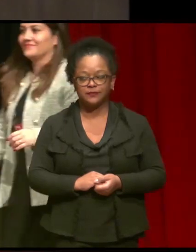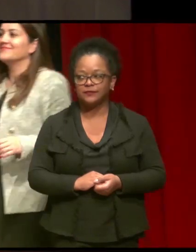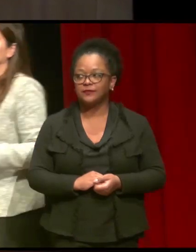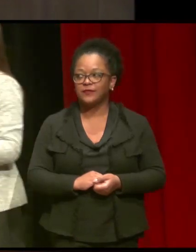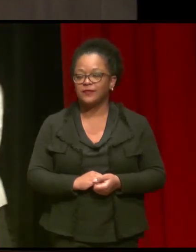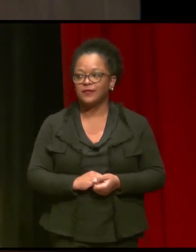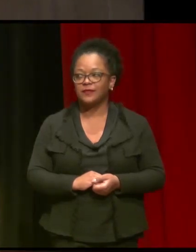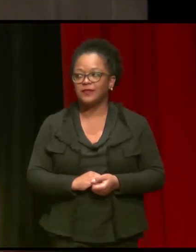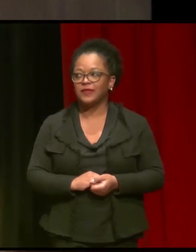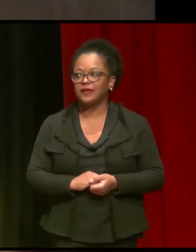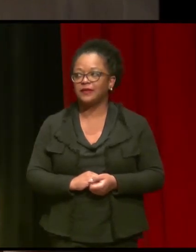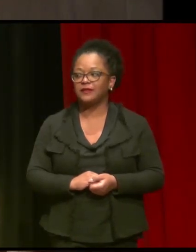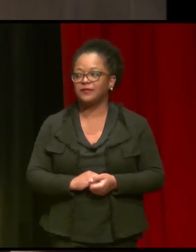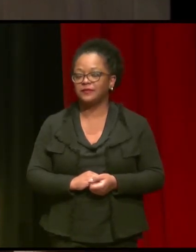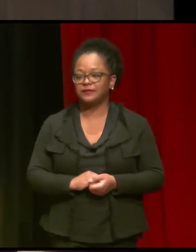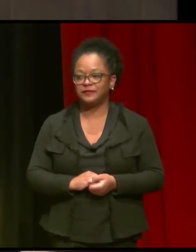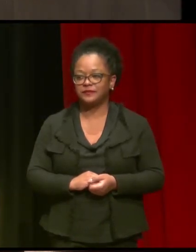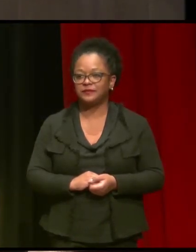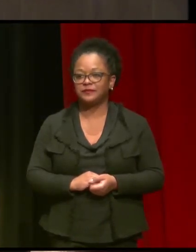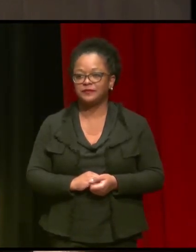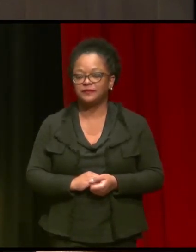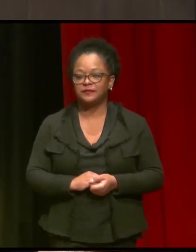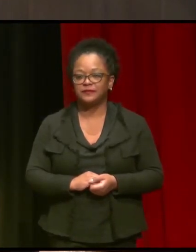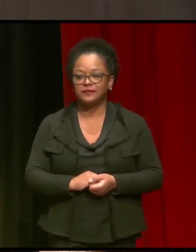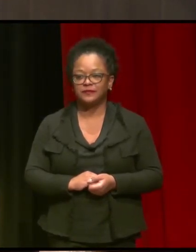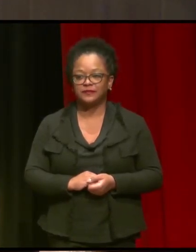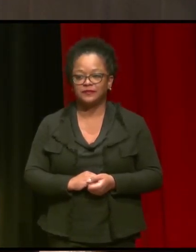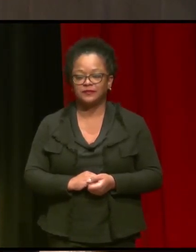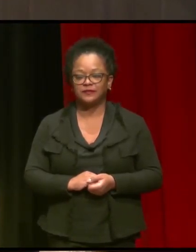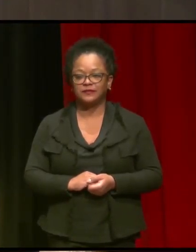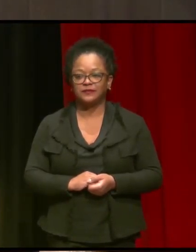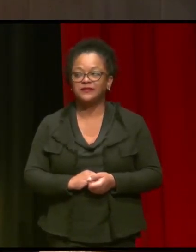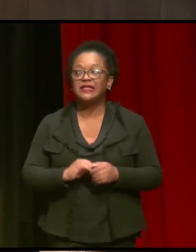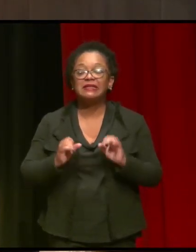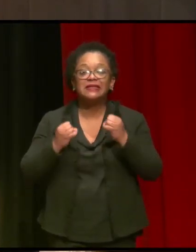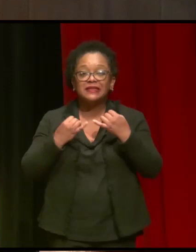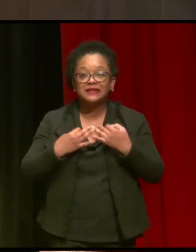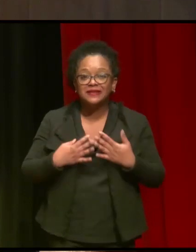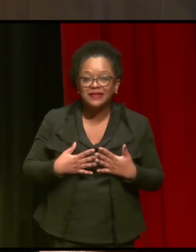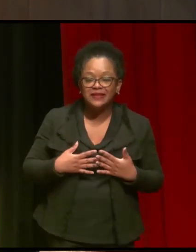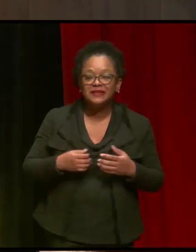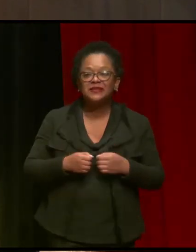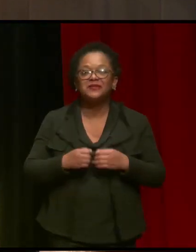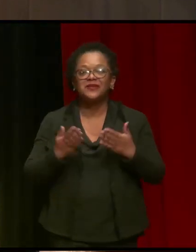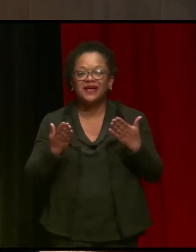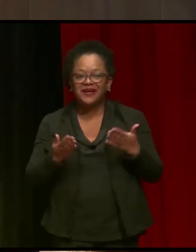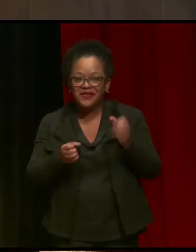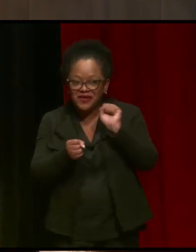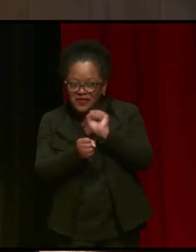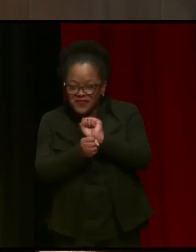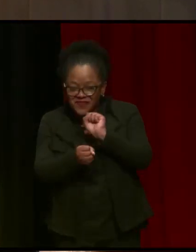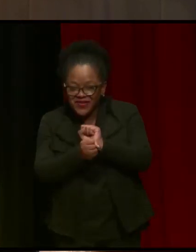Vamos parar aqui porque vai ter um outro painel, é isso? Isso. Tá, desculpe. Então tá, gente, eu tô fora de linha agora por uma hora.